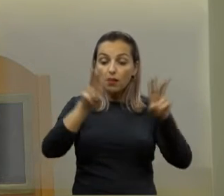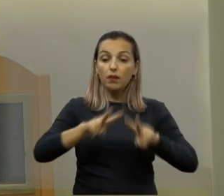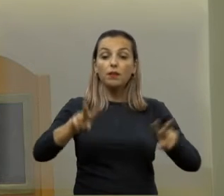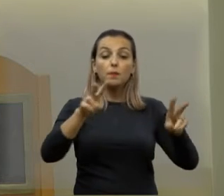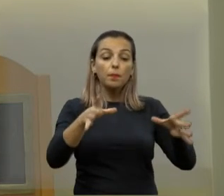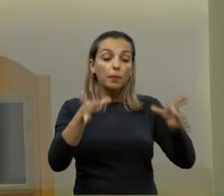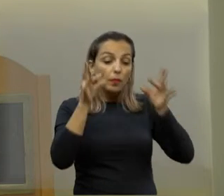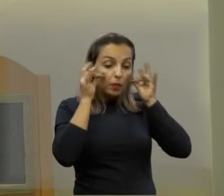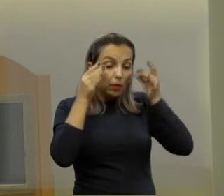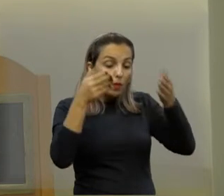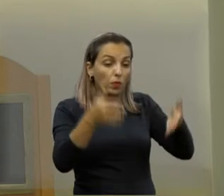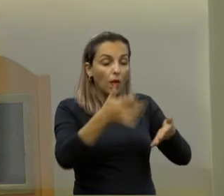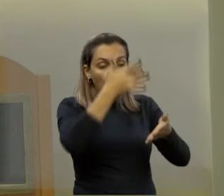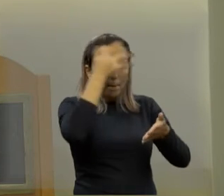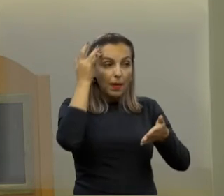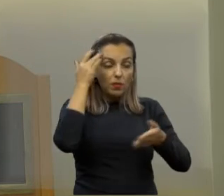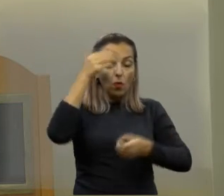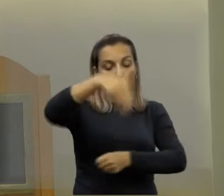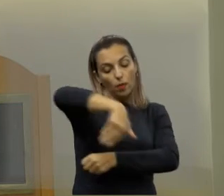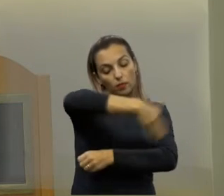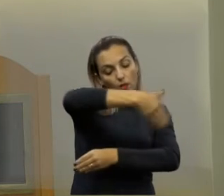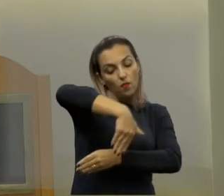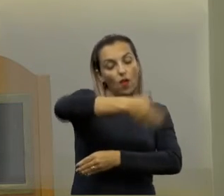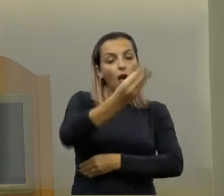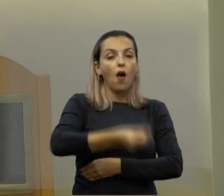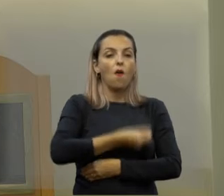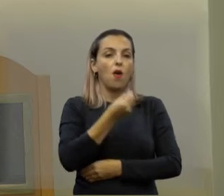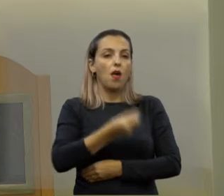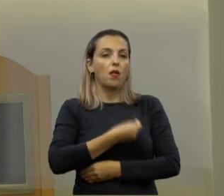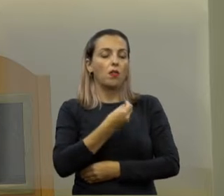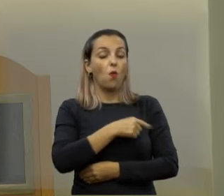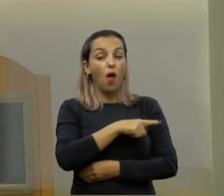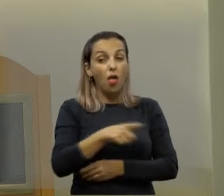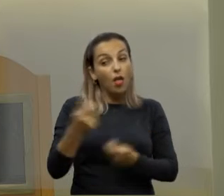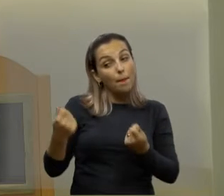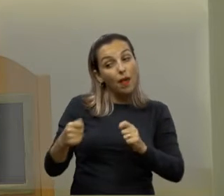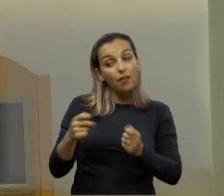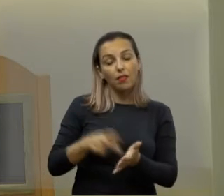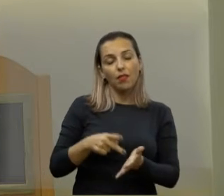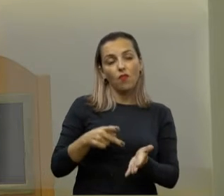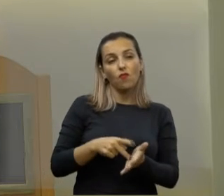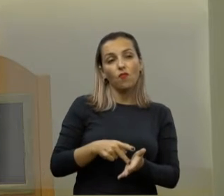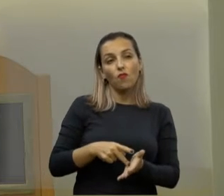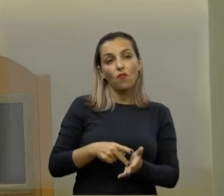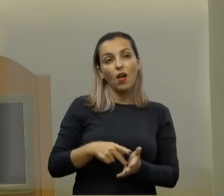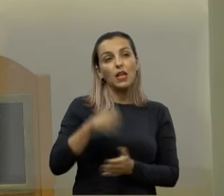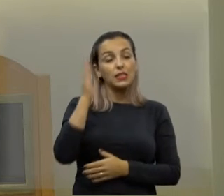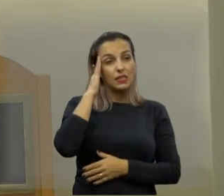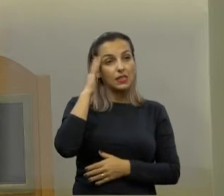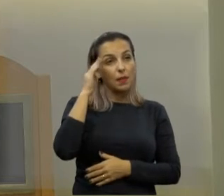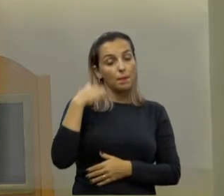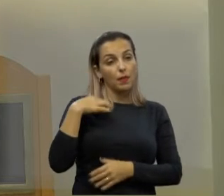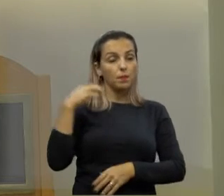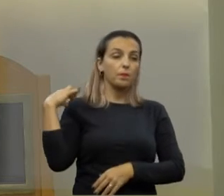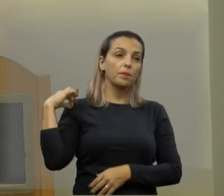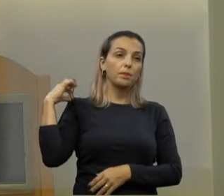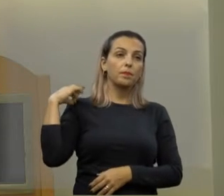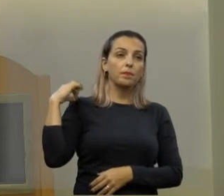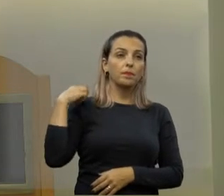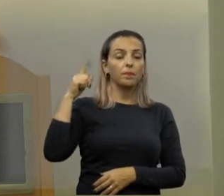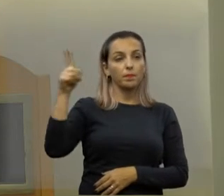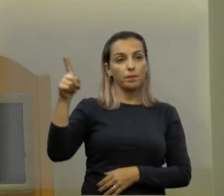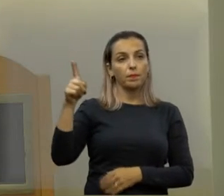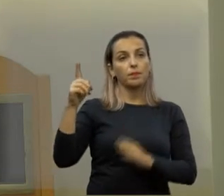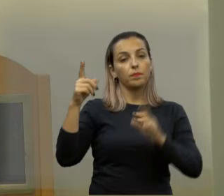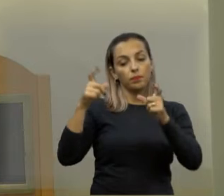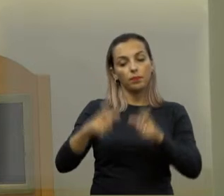aí o nossos pessoas o que mais precisa né gente tem tem que ver isso aí todo mundo sabe que eu sou voluntário lá da casa de